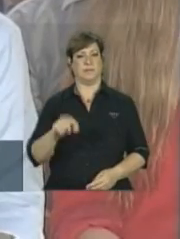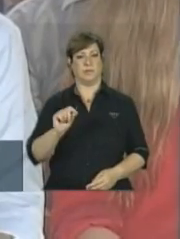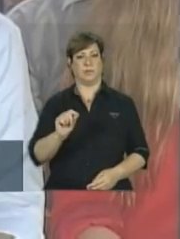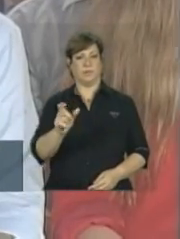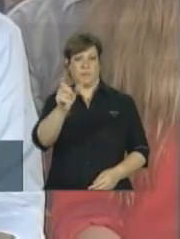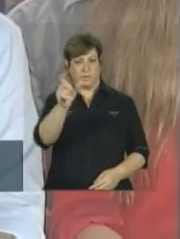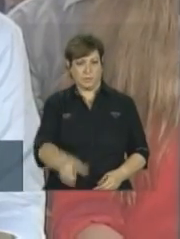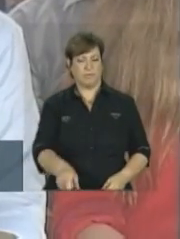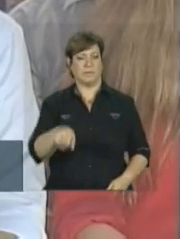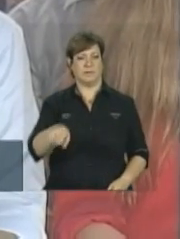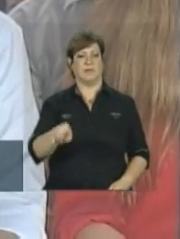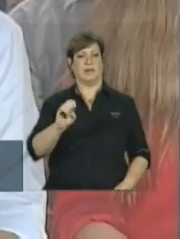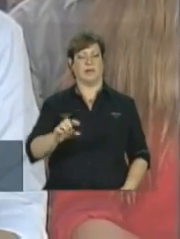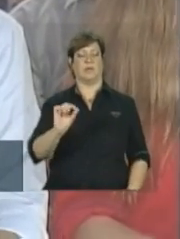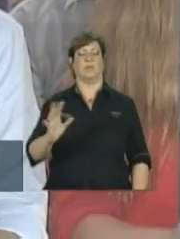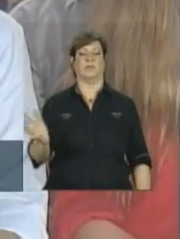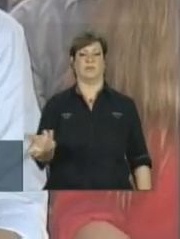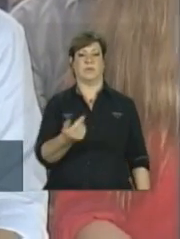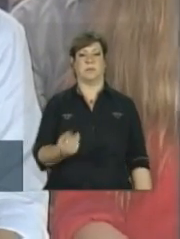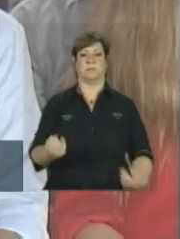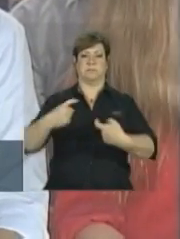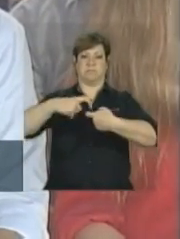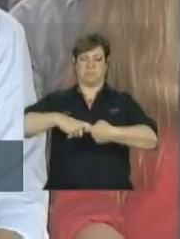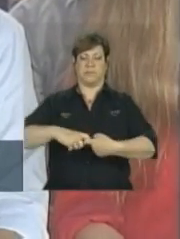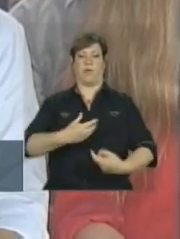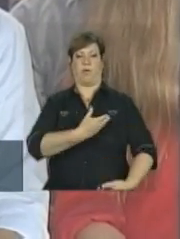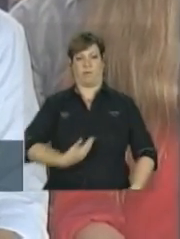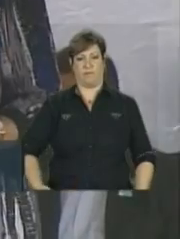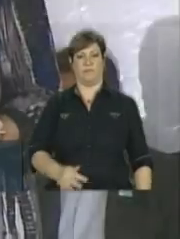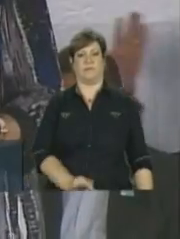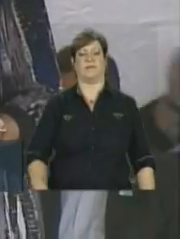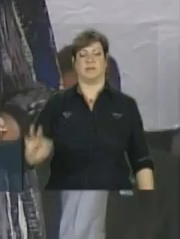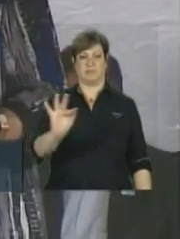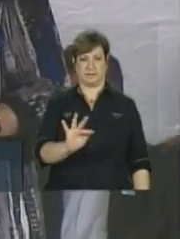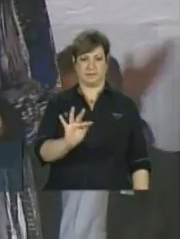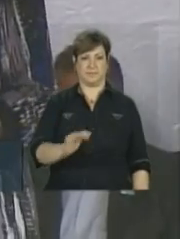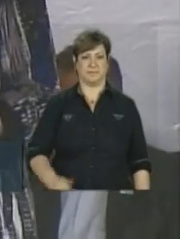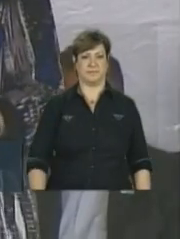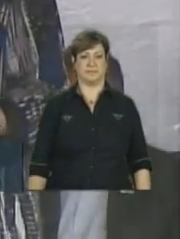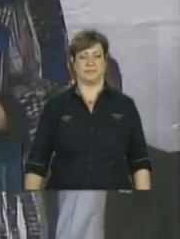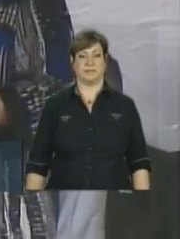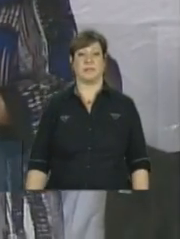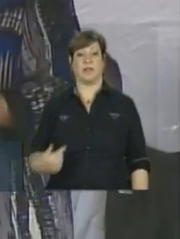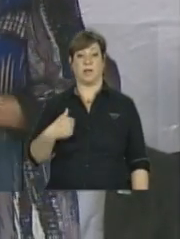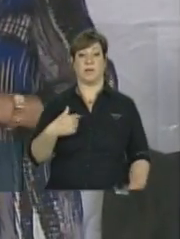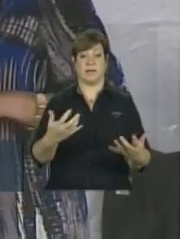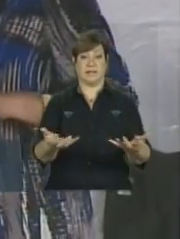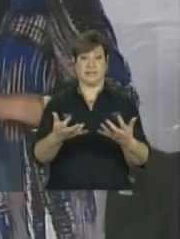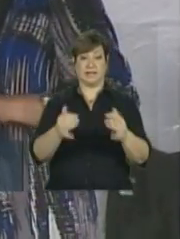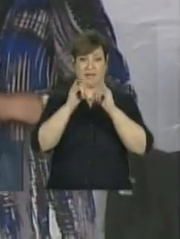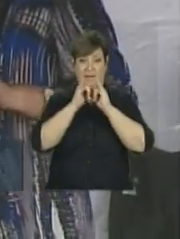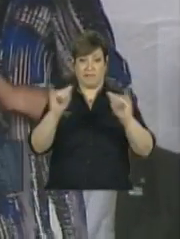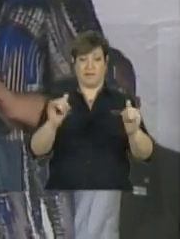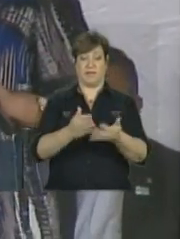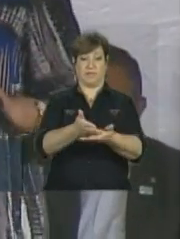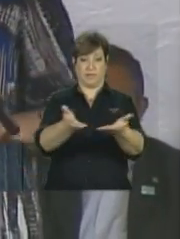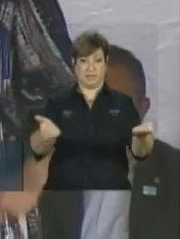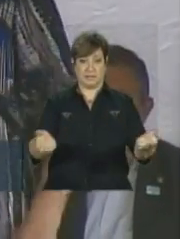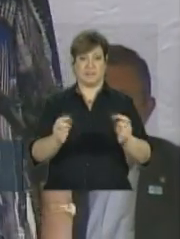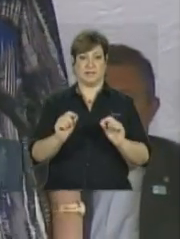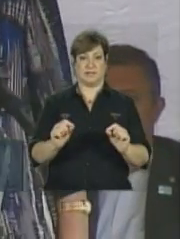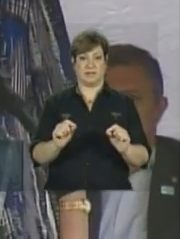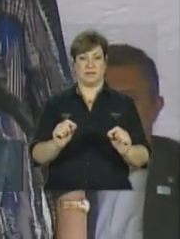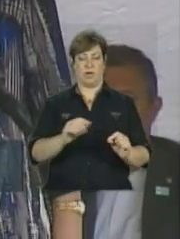que tem sido um dos grandes parceiros do governo federal. Eu queria dizer para vocês